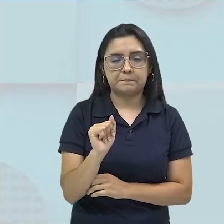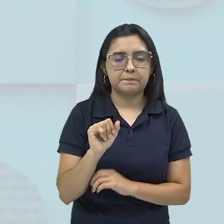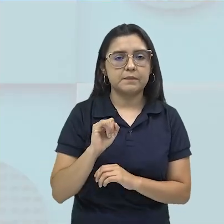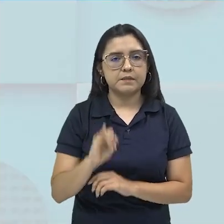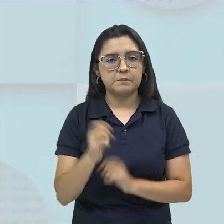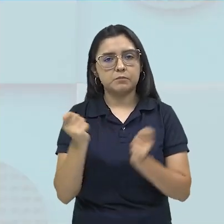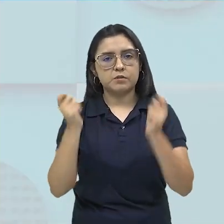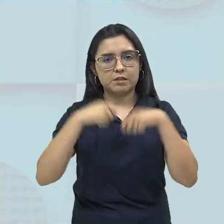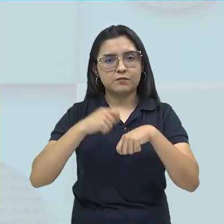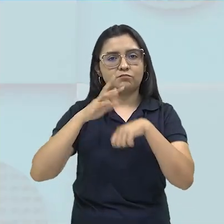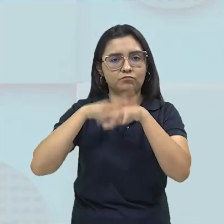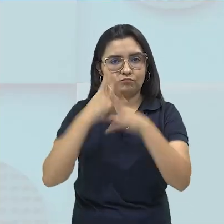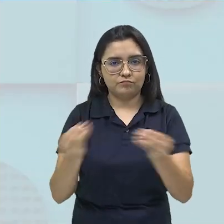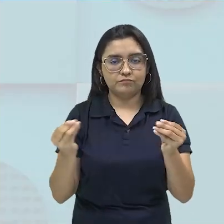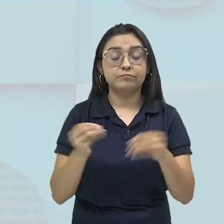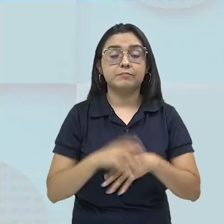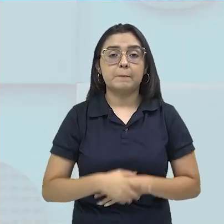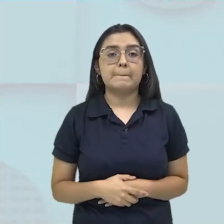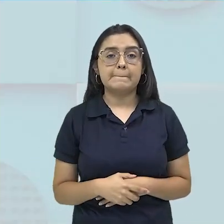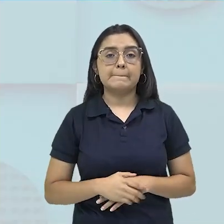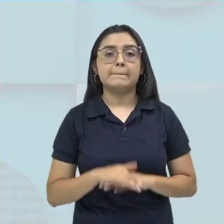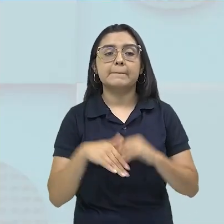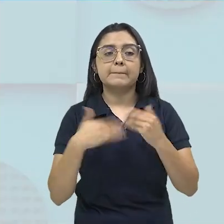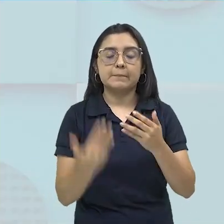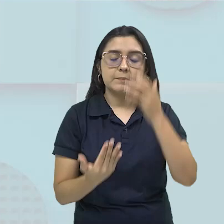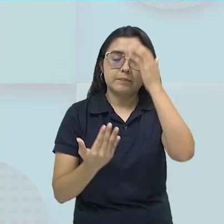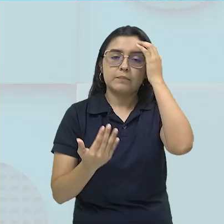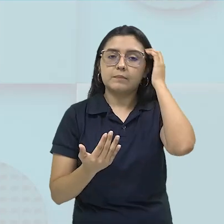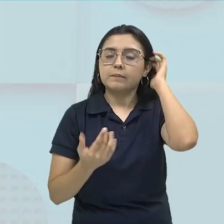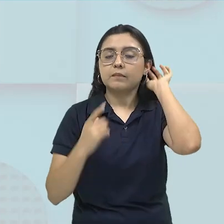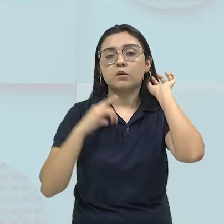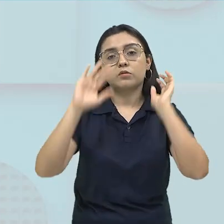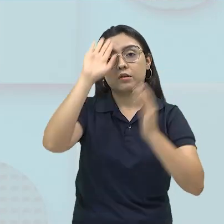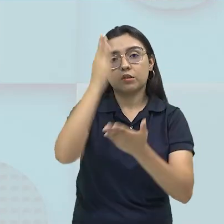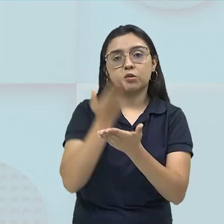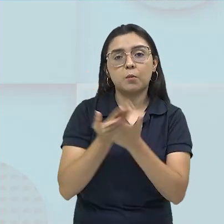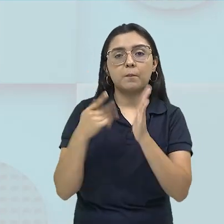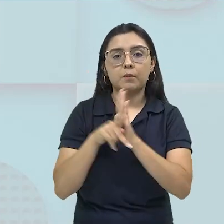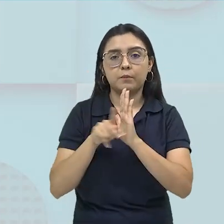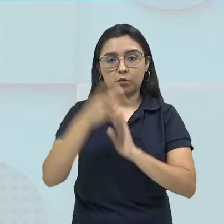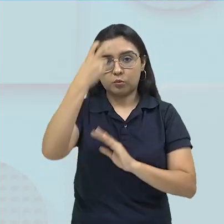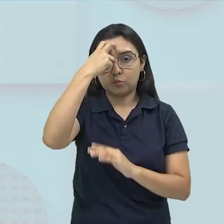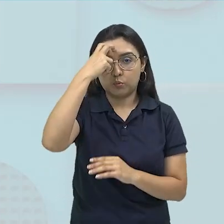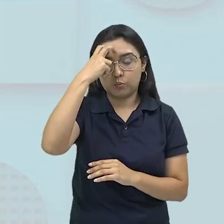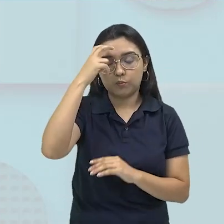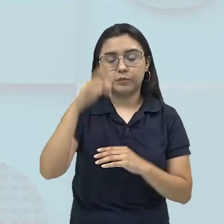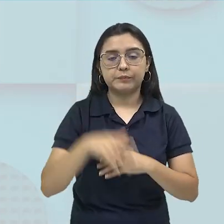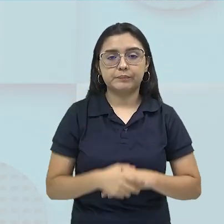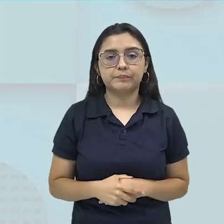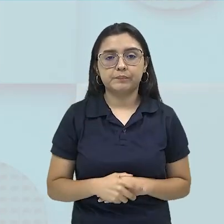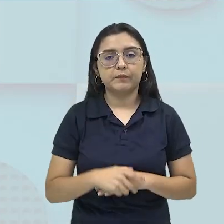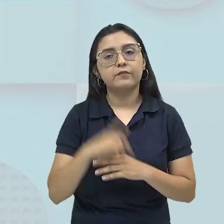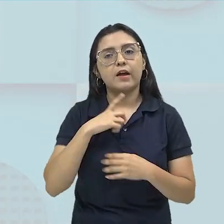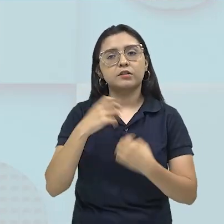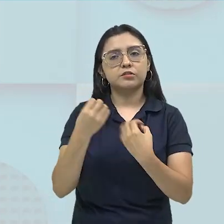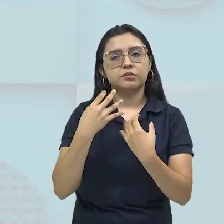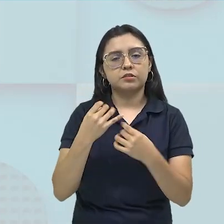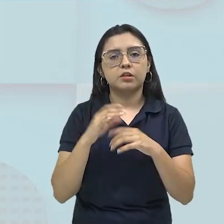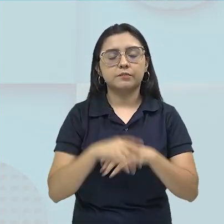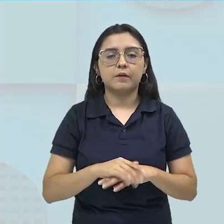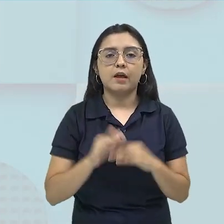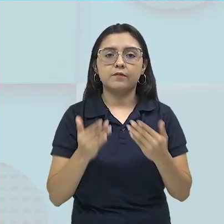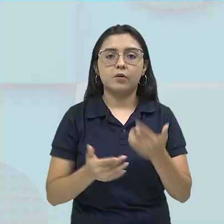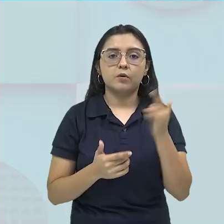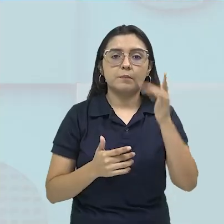poder medicinal? Então vai ali, ó. As nossas crenças culturais, ali o que a gente vai cultivando, alguém vem e